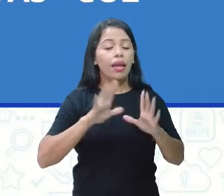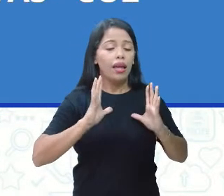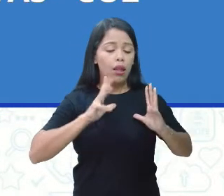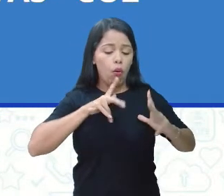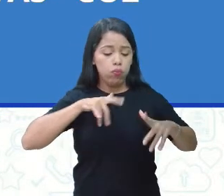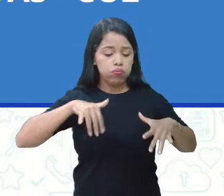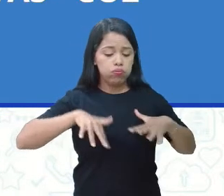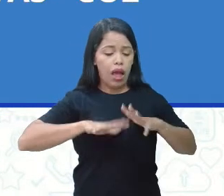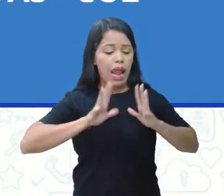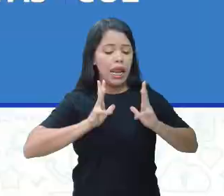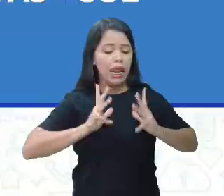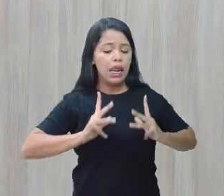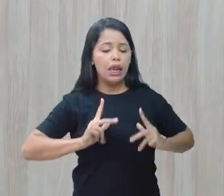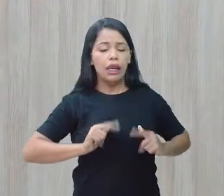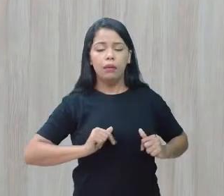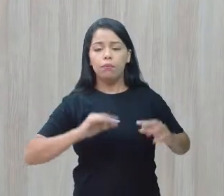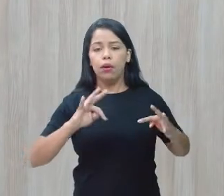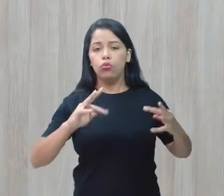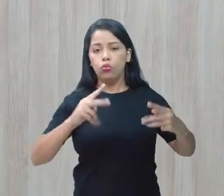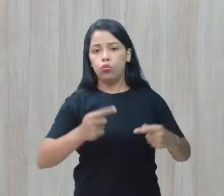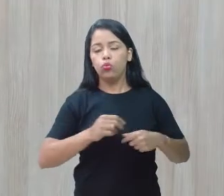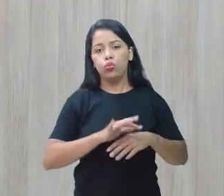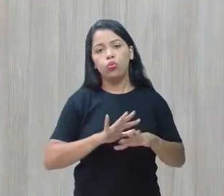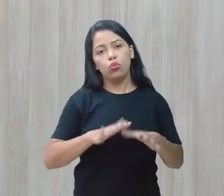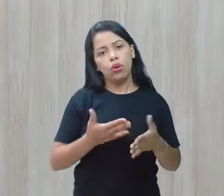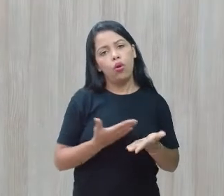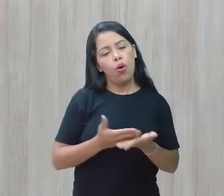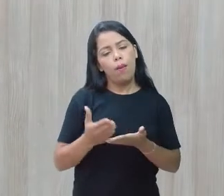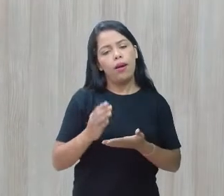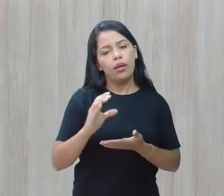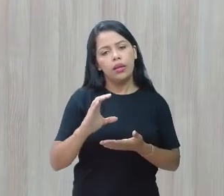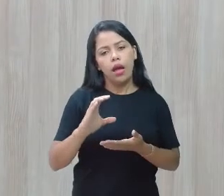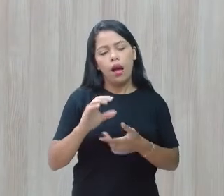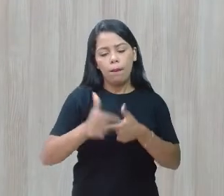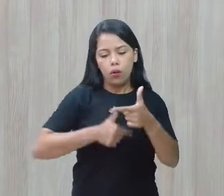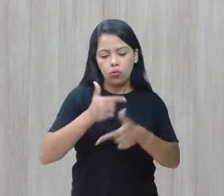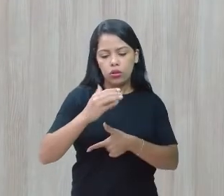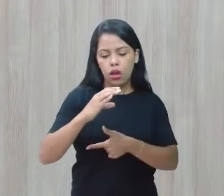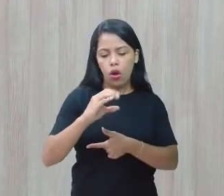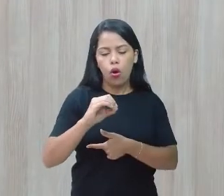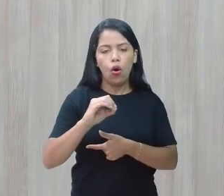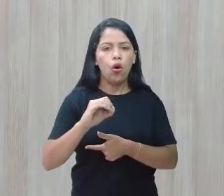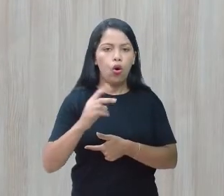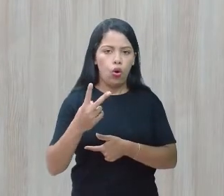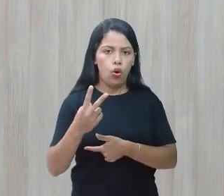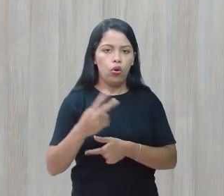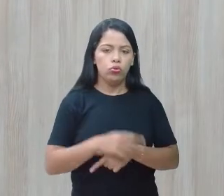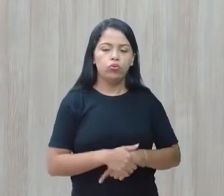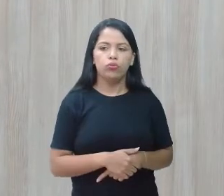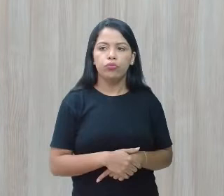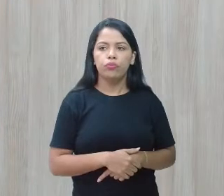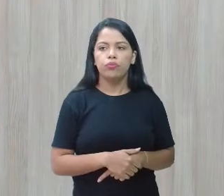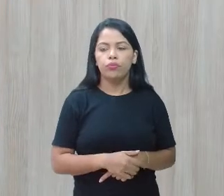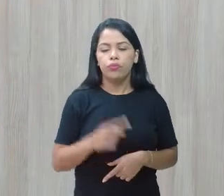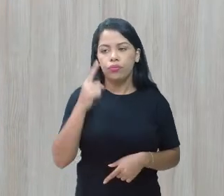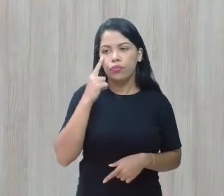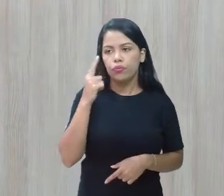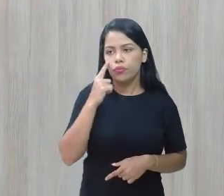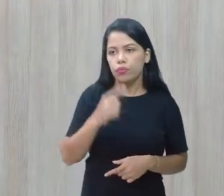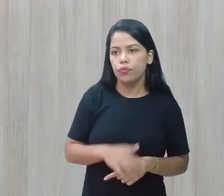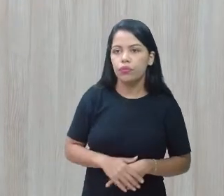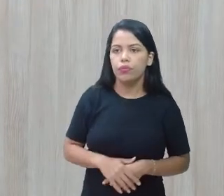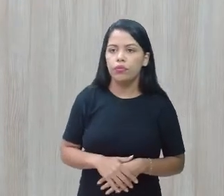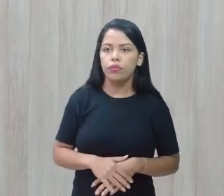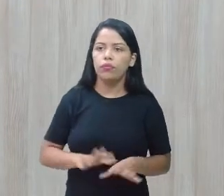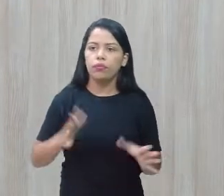que nessas impurezas vão vir aí a questão do dióxido de carbono, ou seja, o gás carbônico, o CO2, ok? Então, a